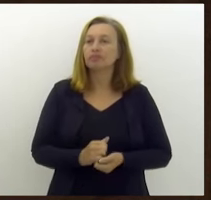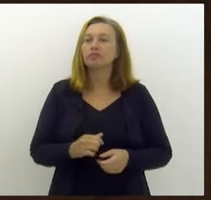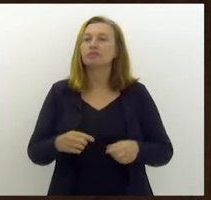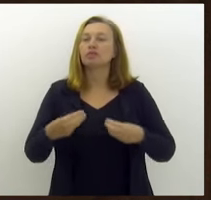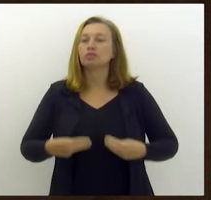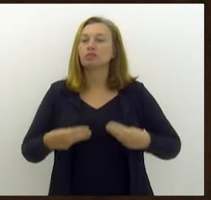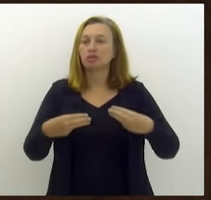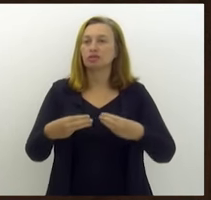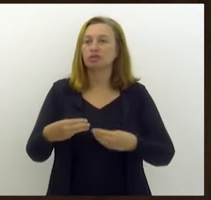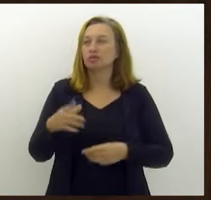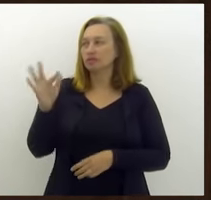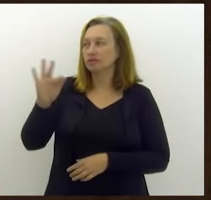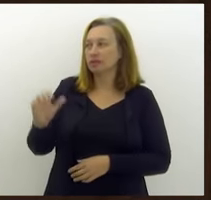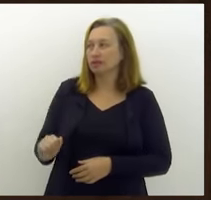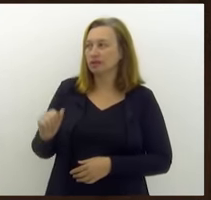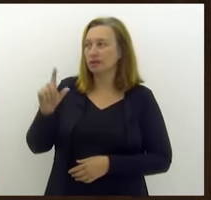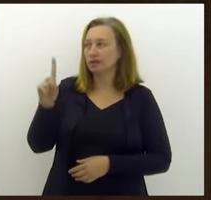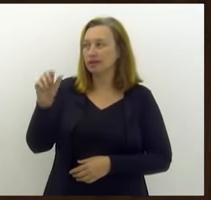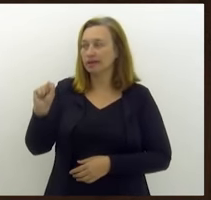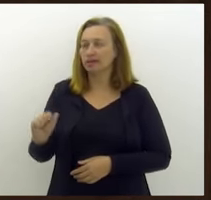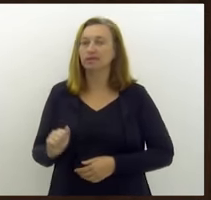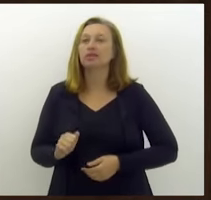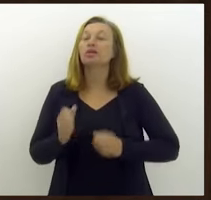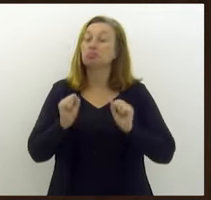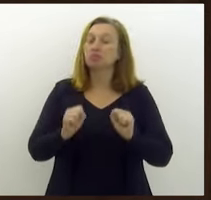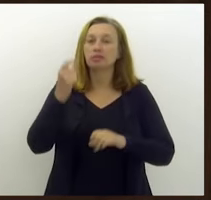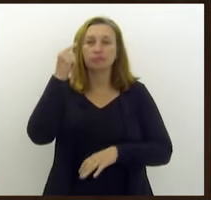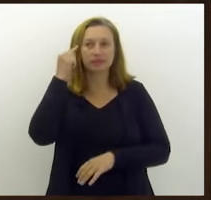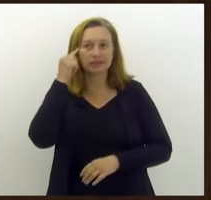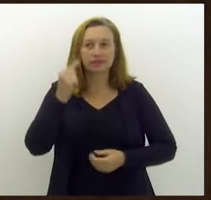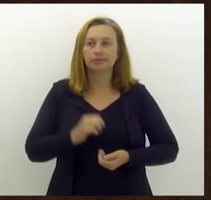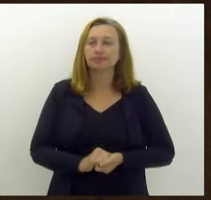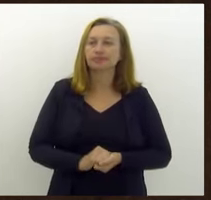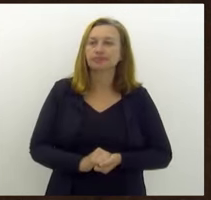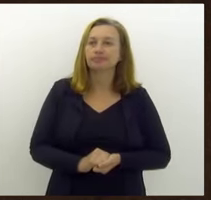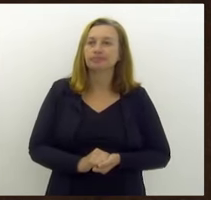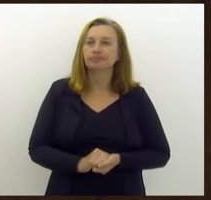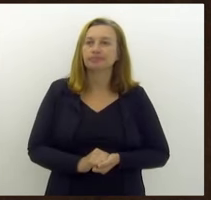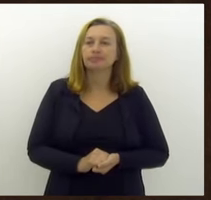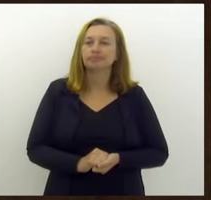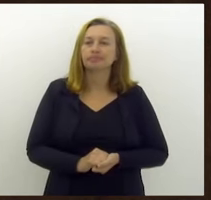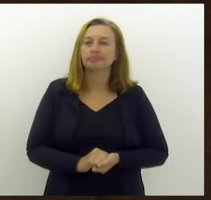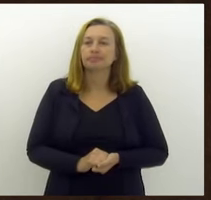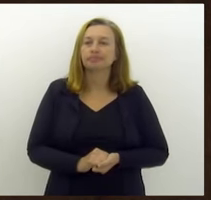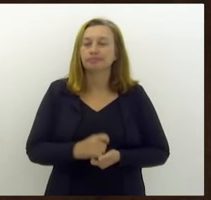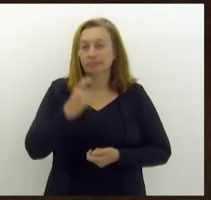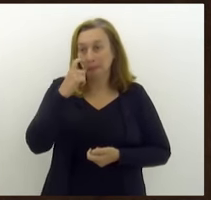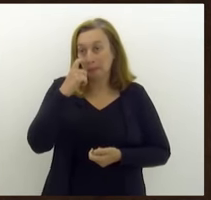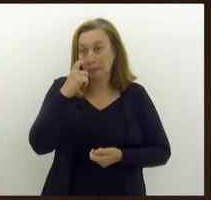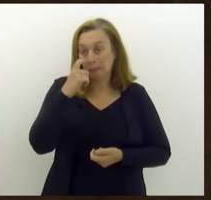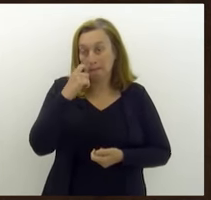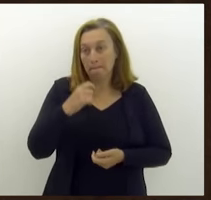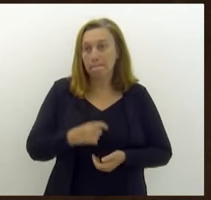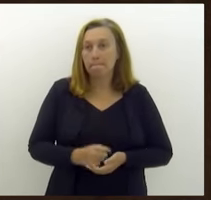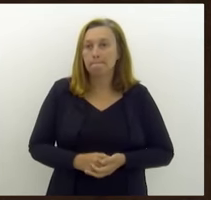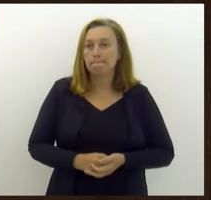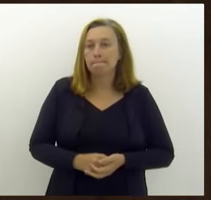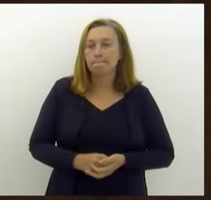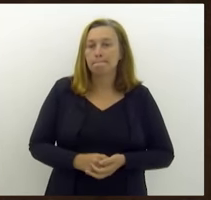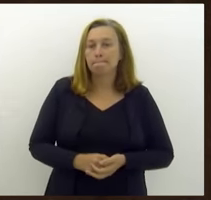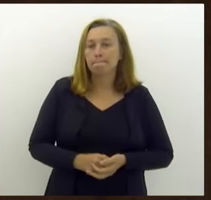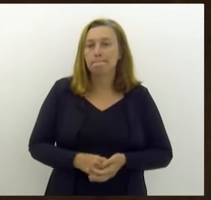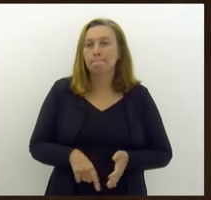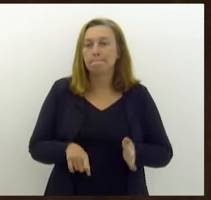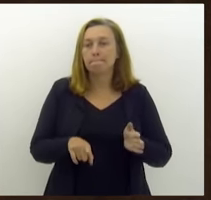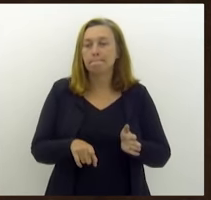Fazenda o ministro Haddad e a gente podia pensar numa forma menos arrogante